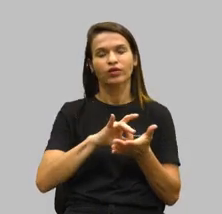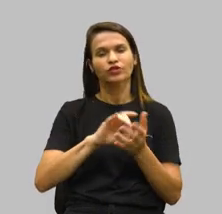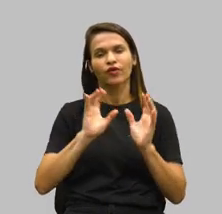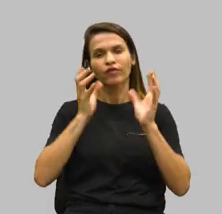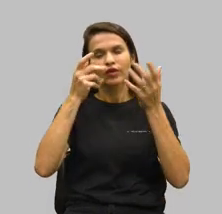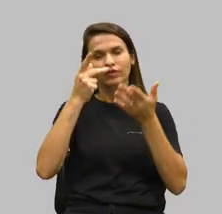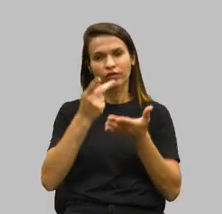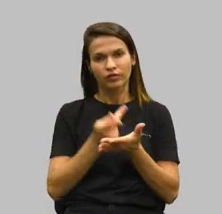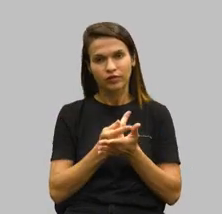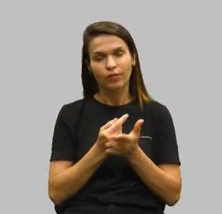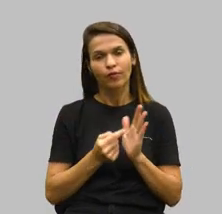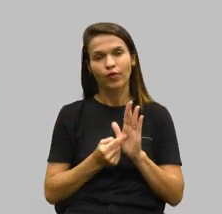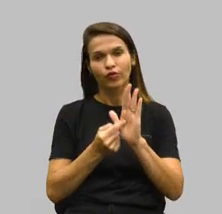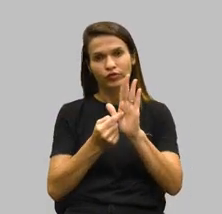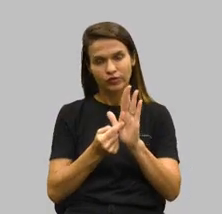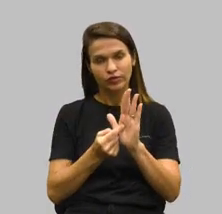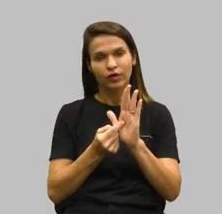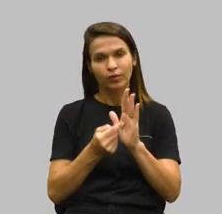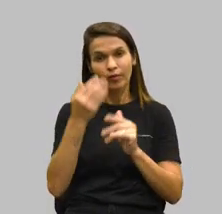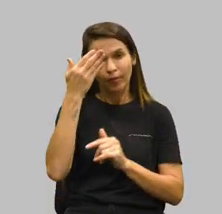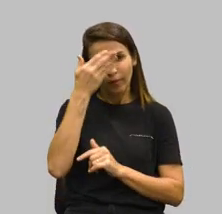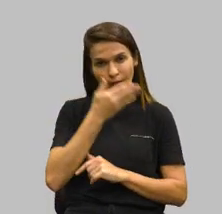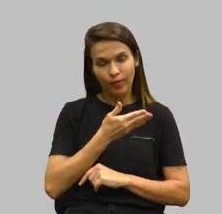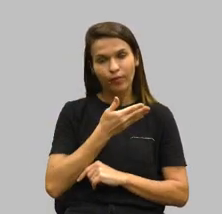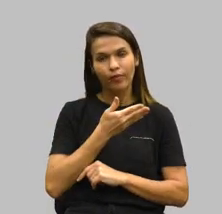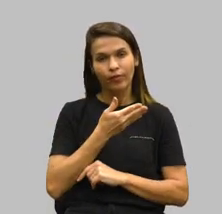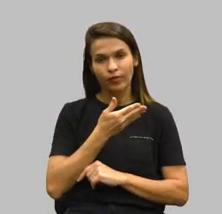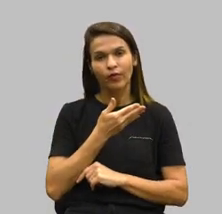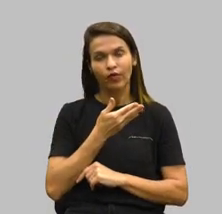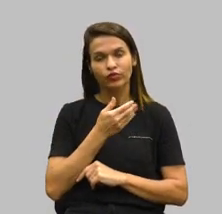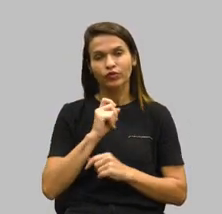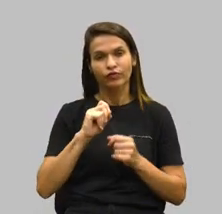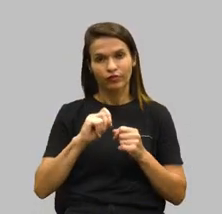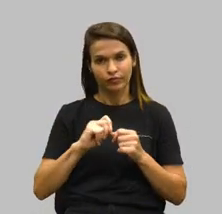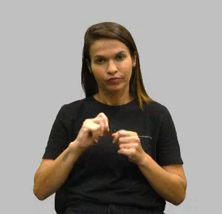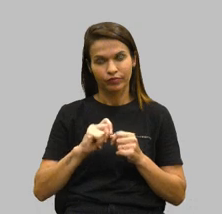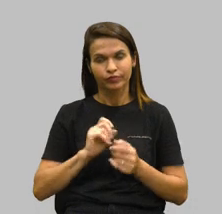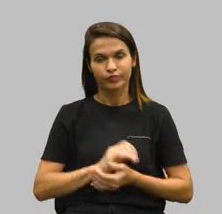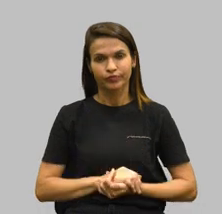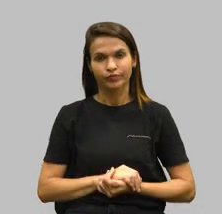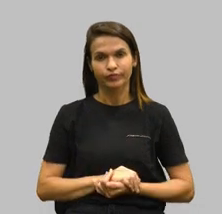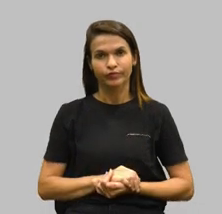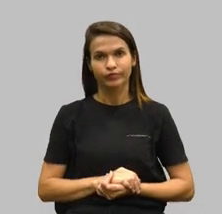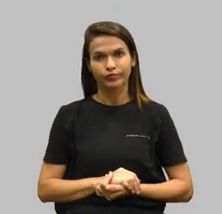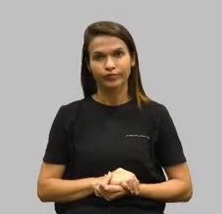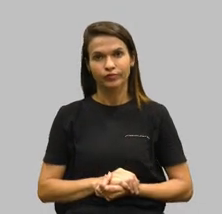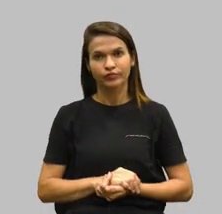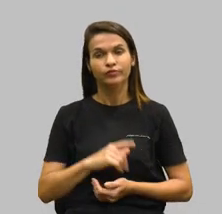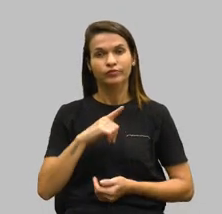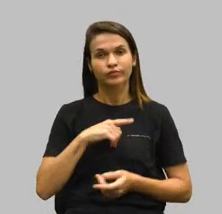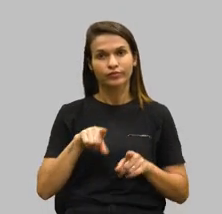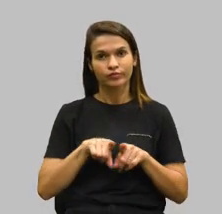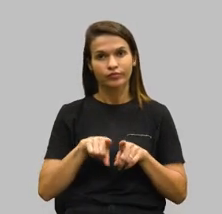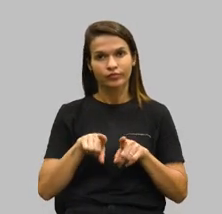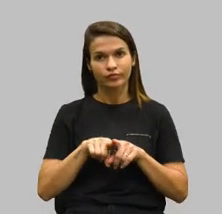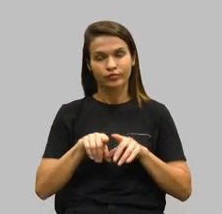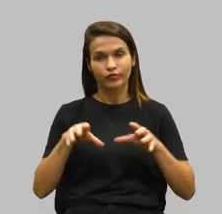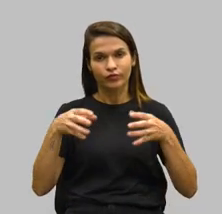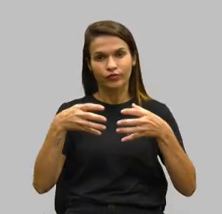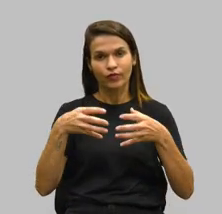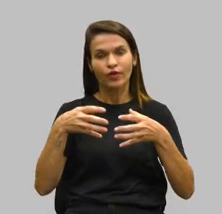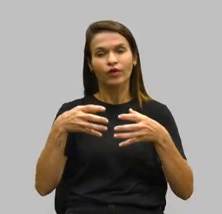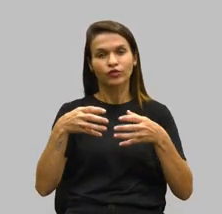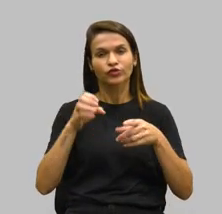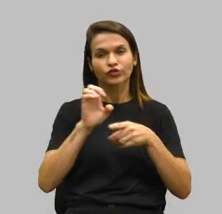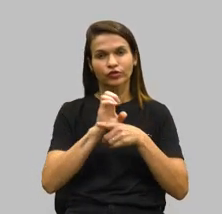aconteceram trazendo prestação de contas do que foi realizado tivemos também o fórum estadual de